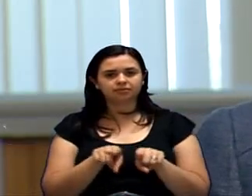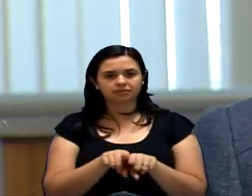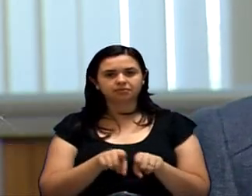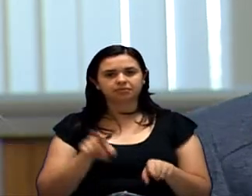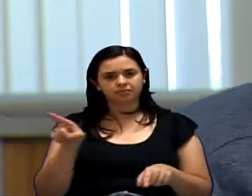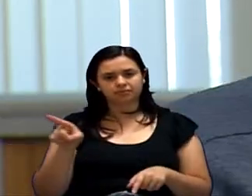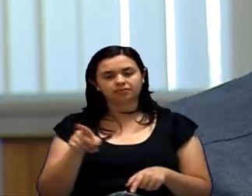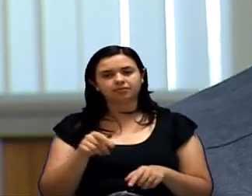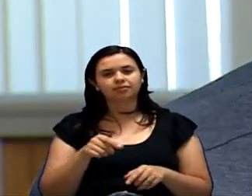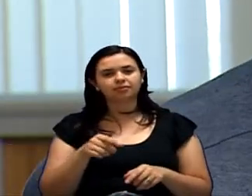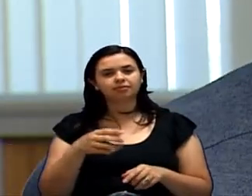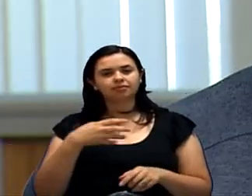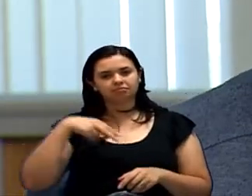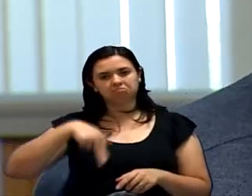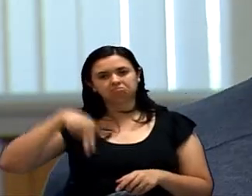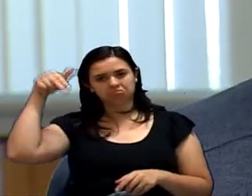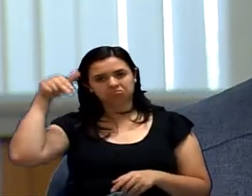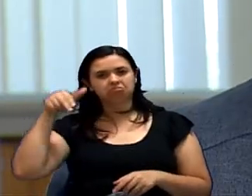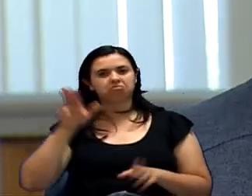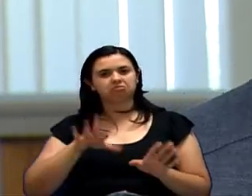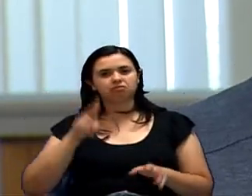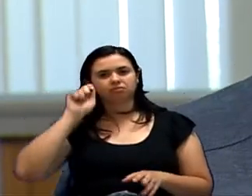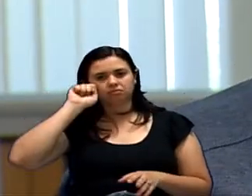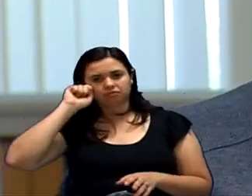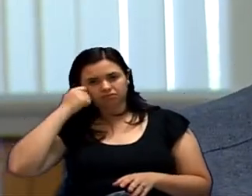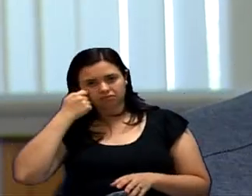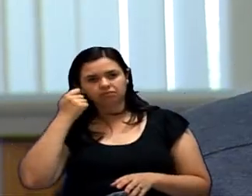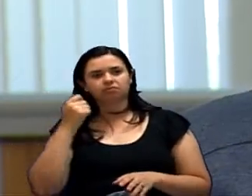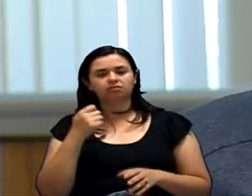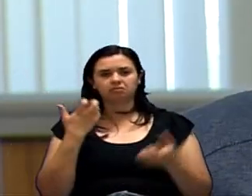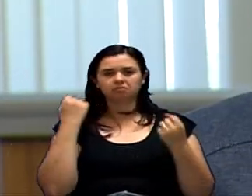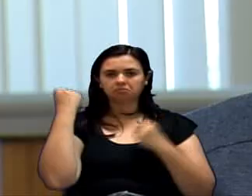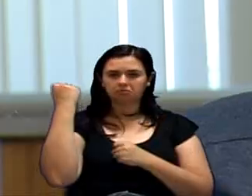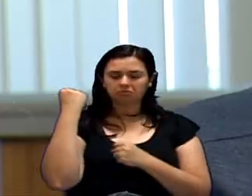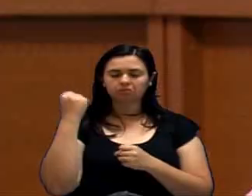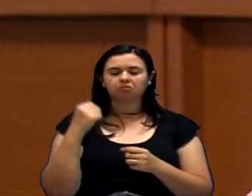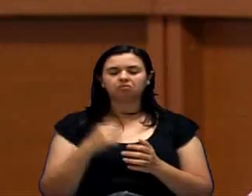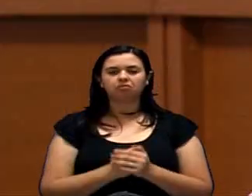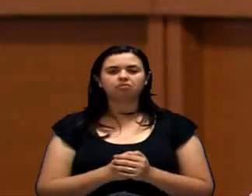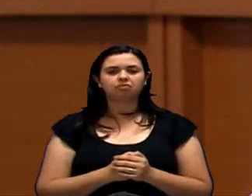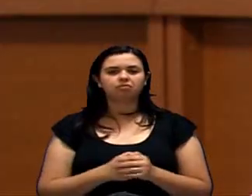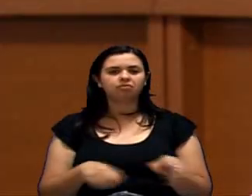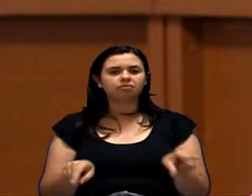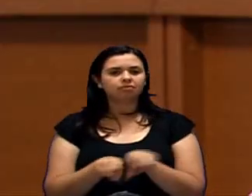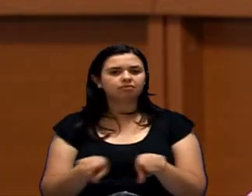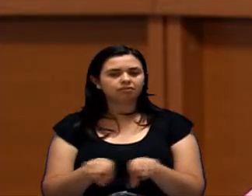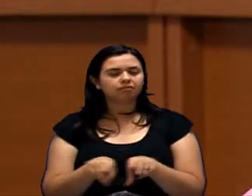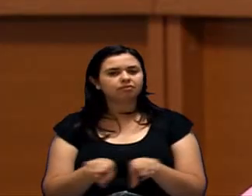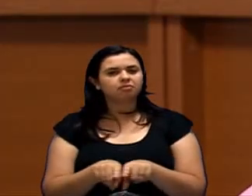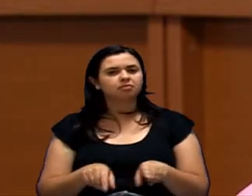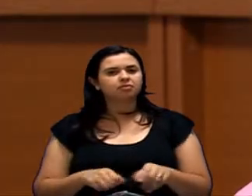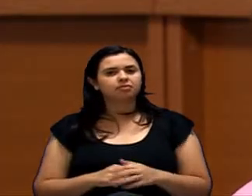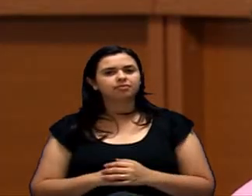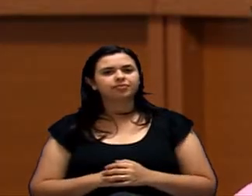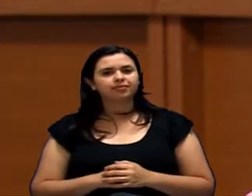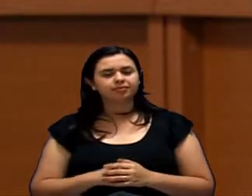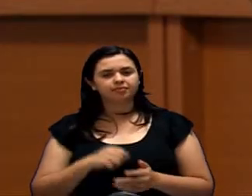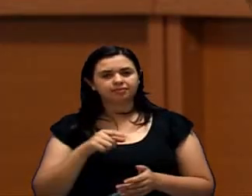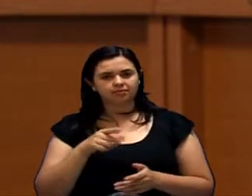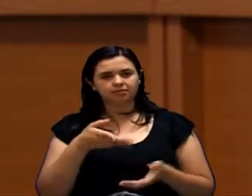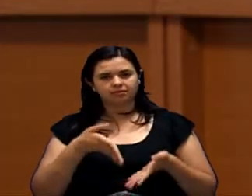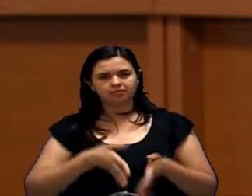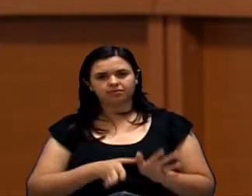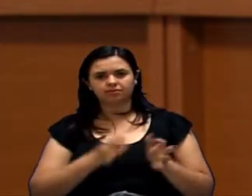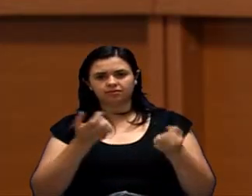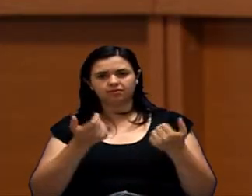avó é nordestina, uma mulher negra, mulata, bem forte, potente. E quando ela nasceu, eu contei essa história uma vez, mas quando ela